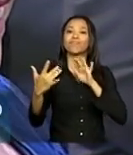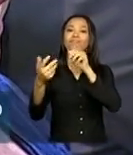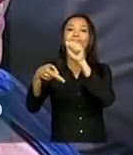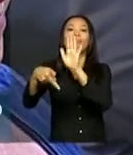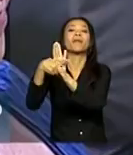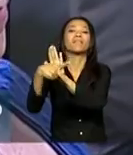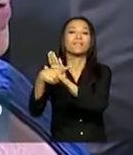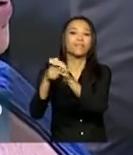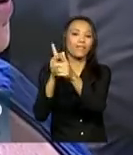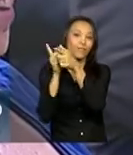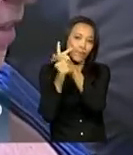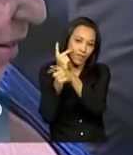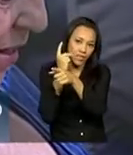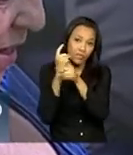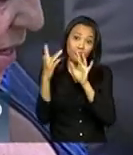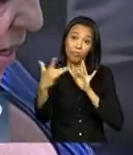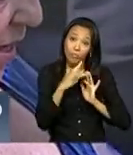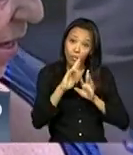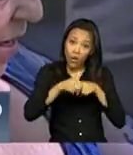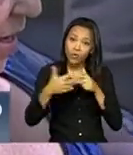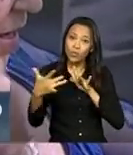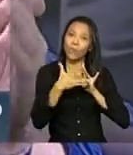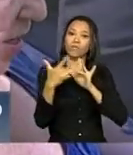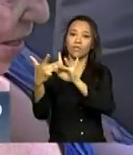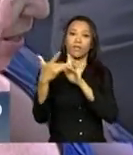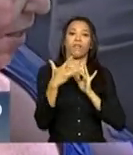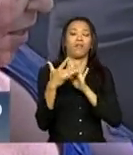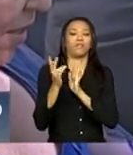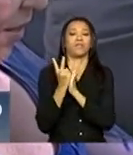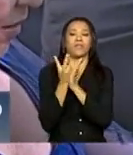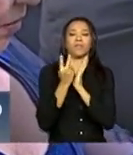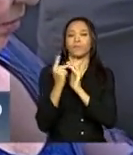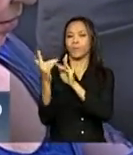Porque, sem dúvida alguma, nós tivemos